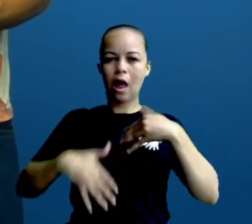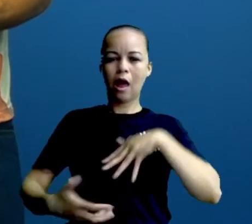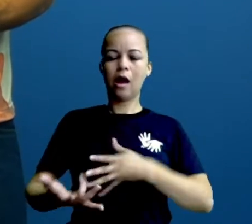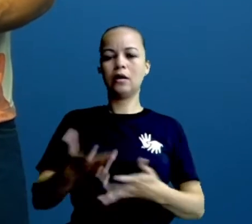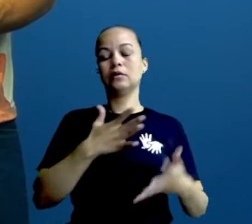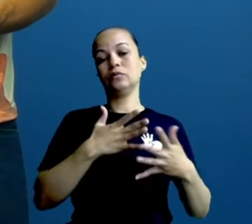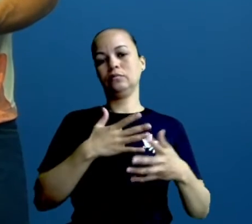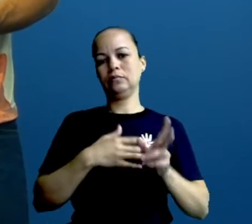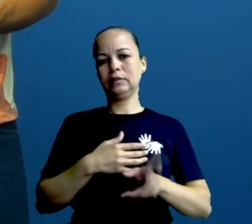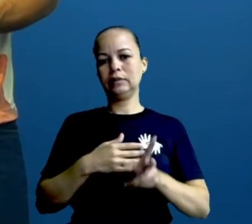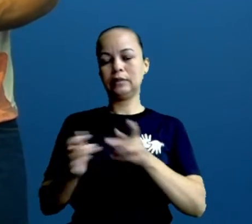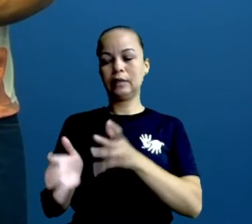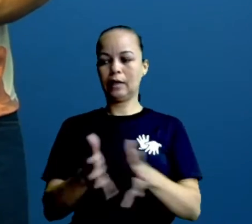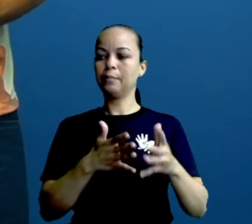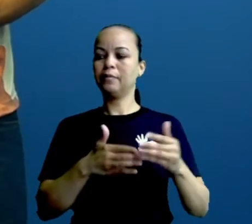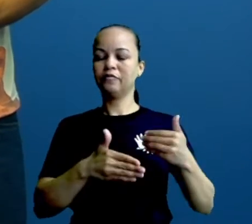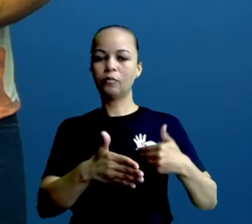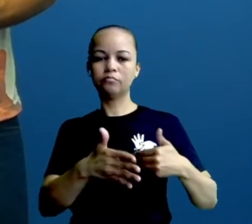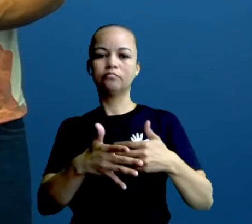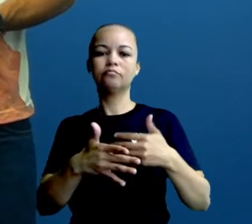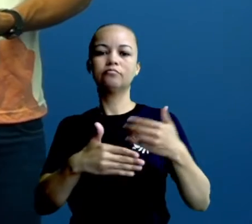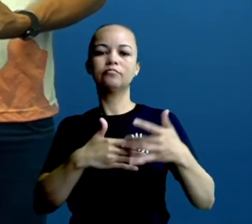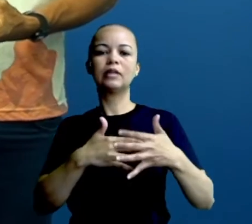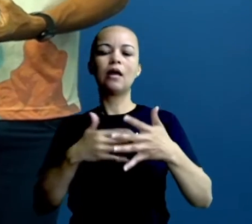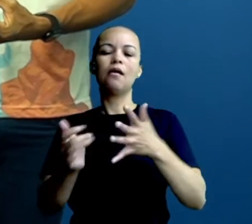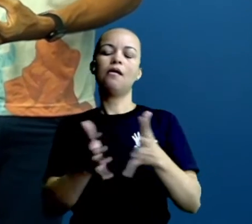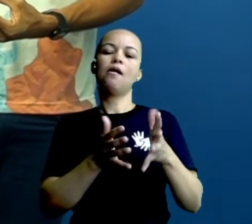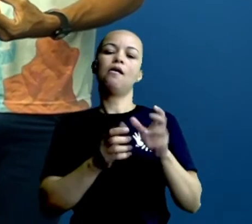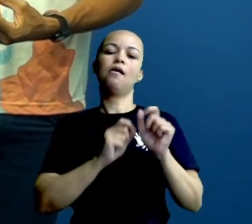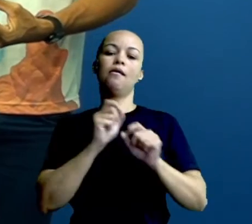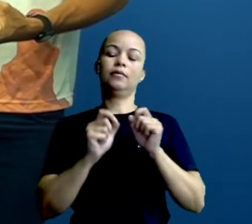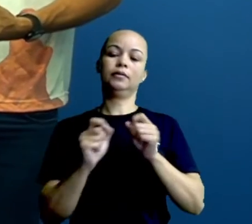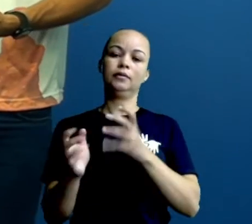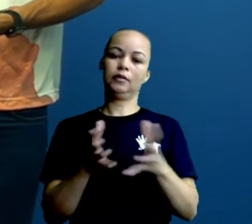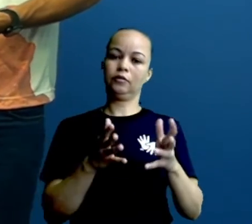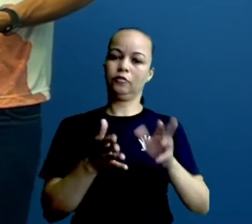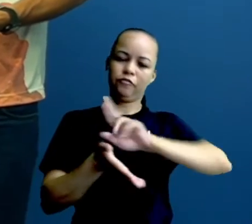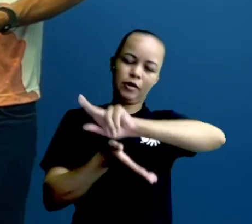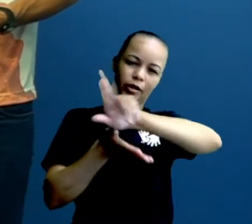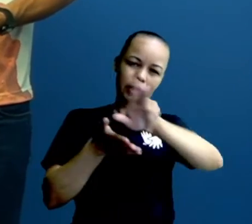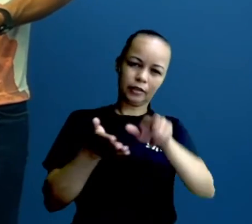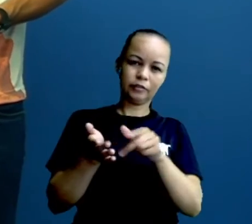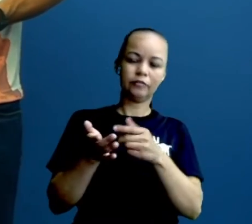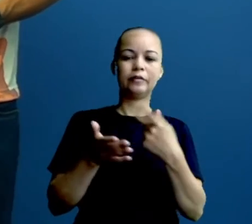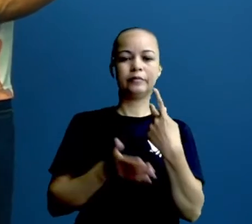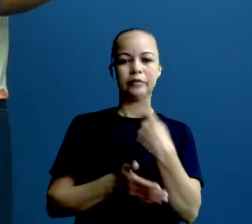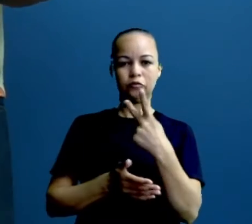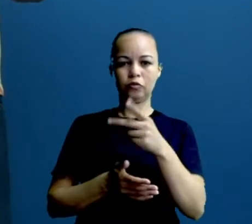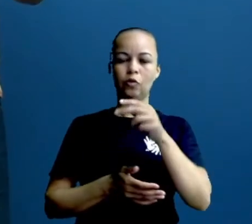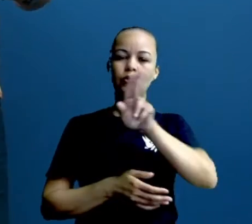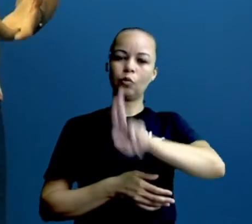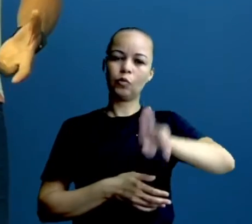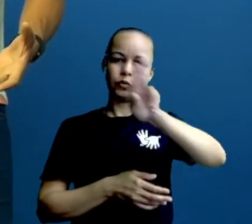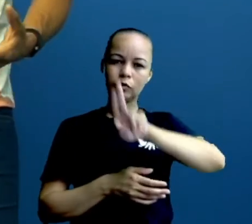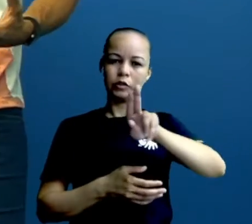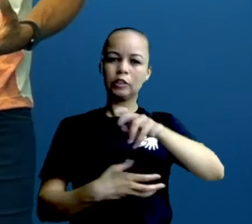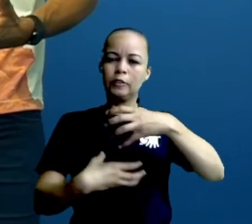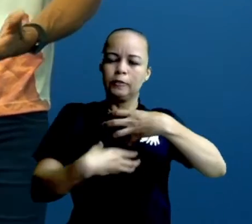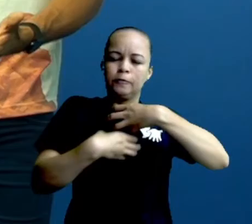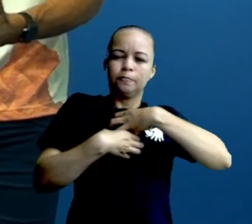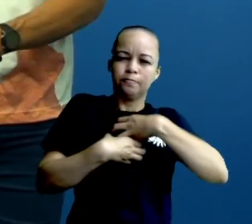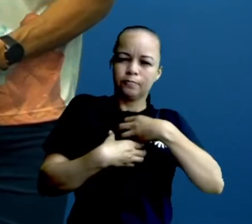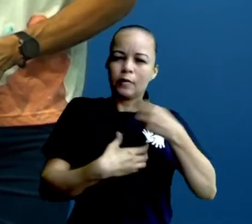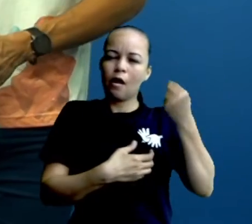consequentemente, elas vão ter ações em todas essas variáveis aí que foram mencionadas, nos sentimentos, nos pensamentos e